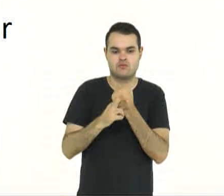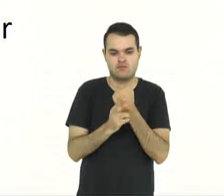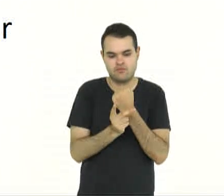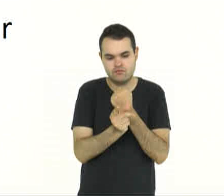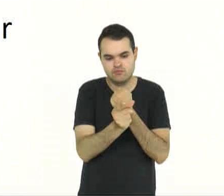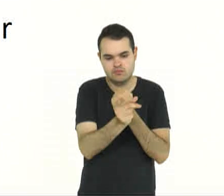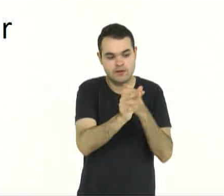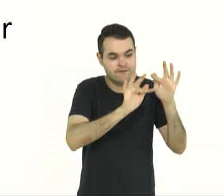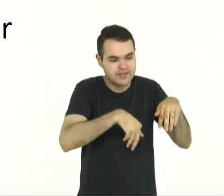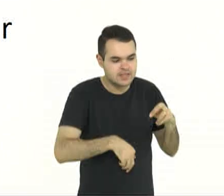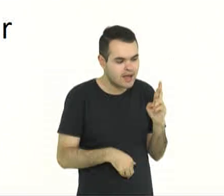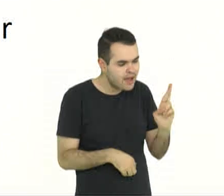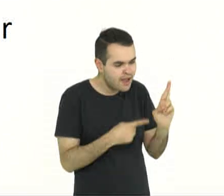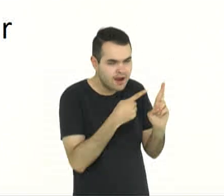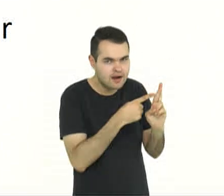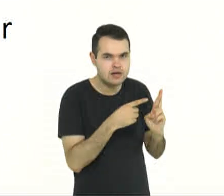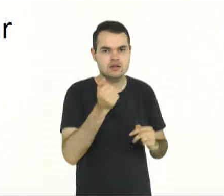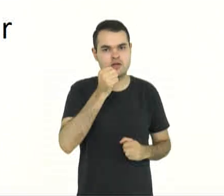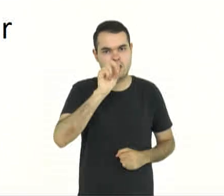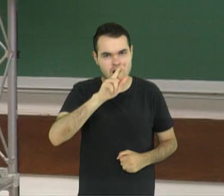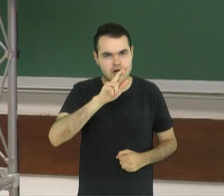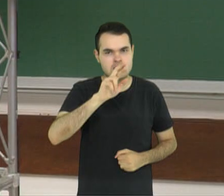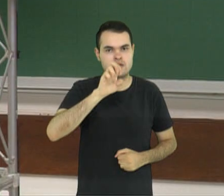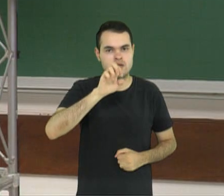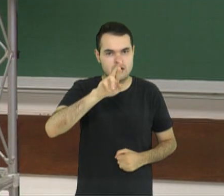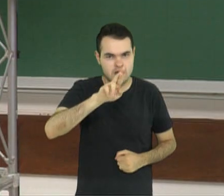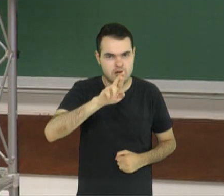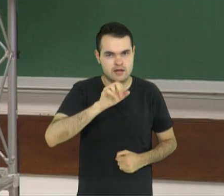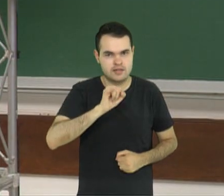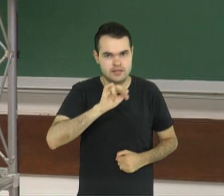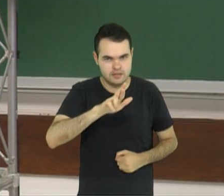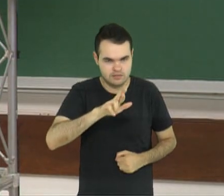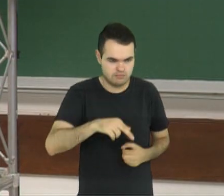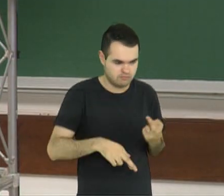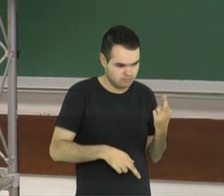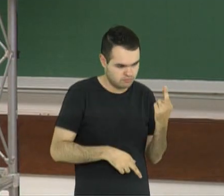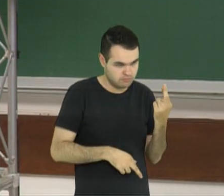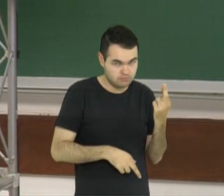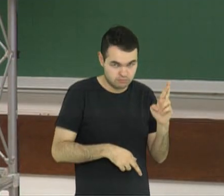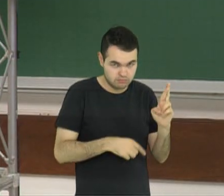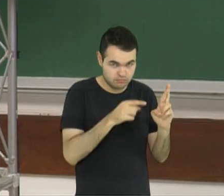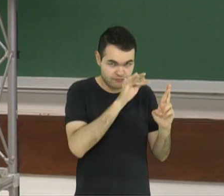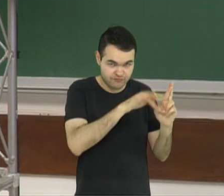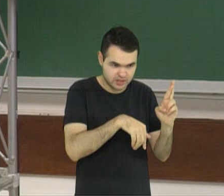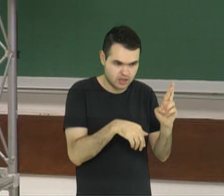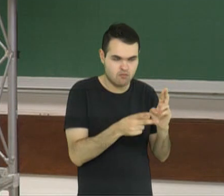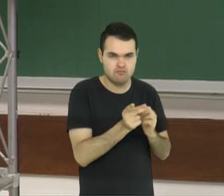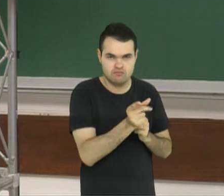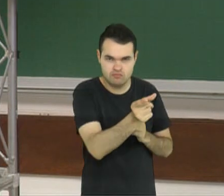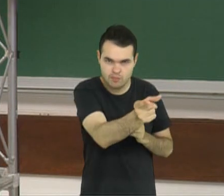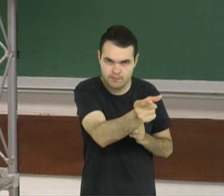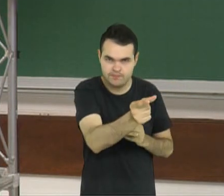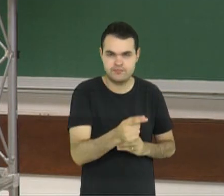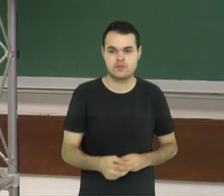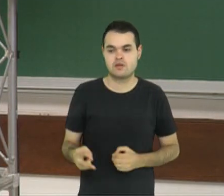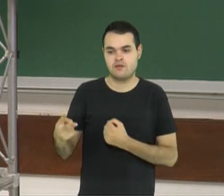Aquele verbo terminado em ar, ir. Então, voy a cambiar. O verbo ir mais um verbo no